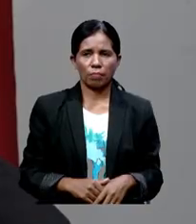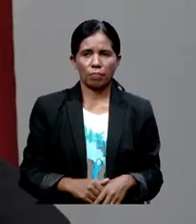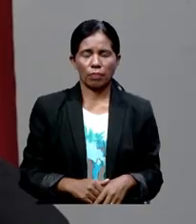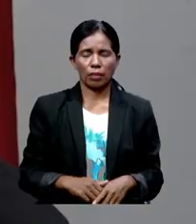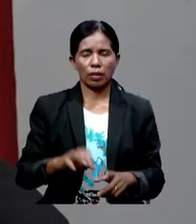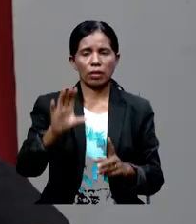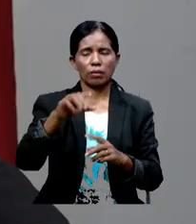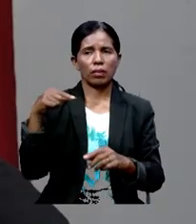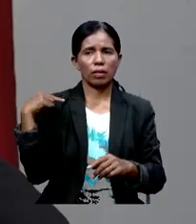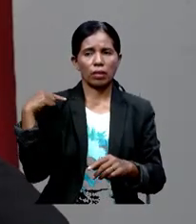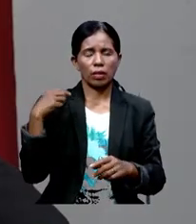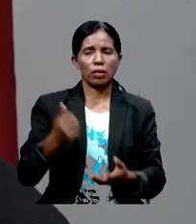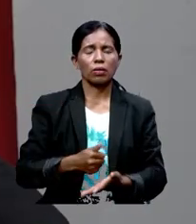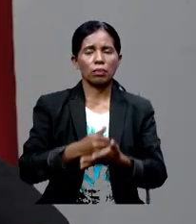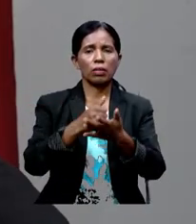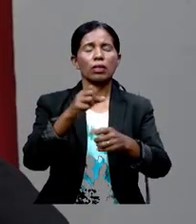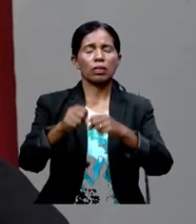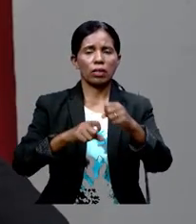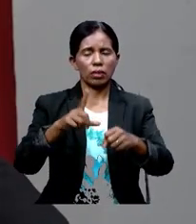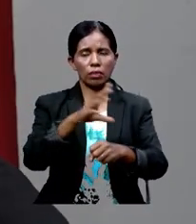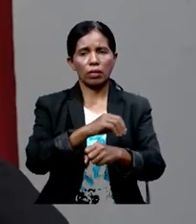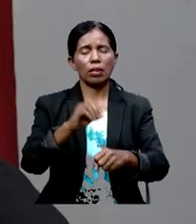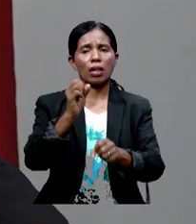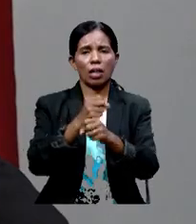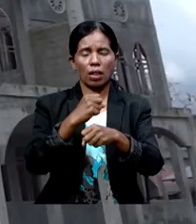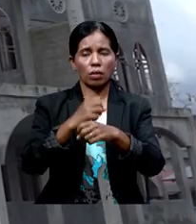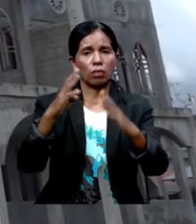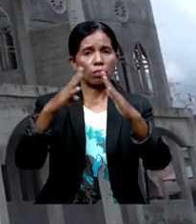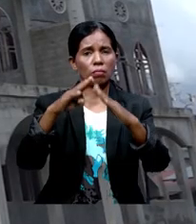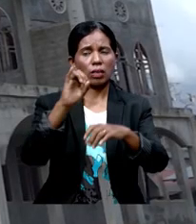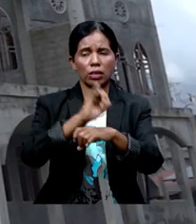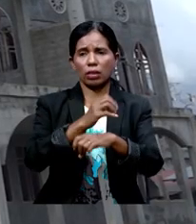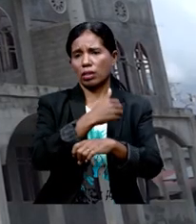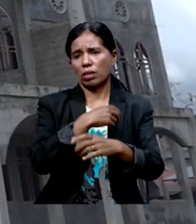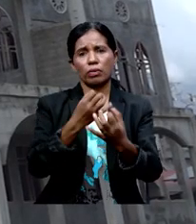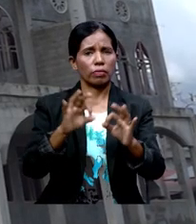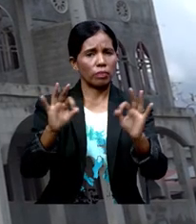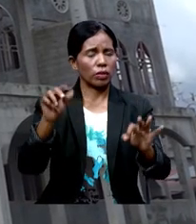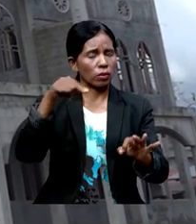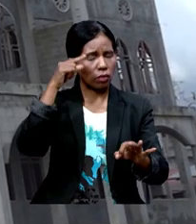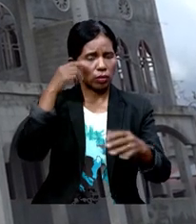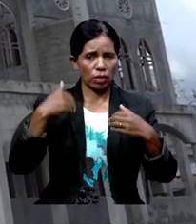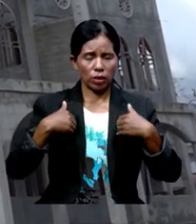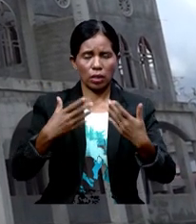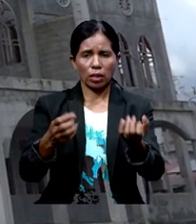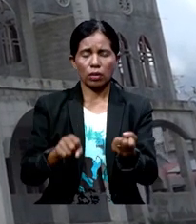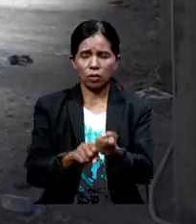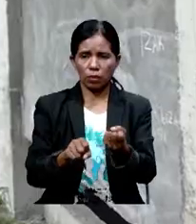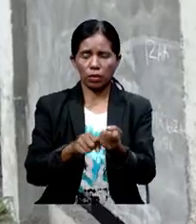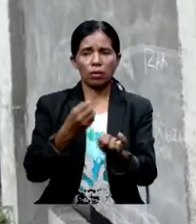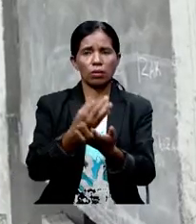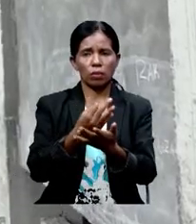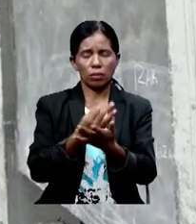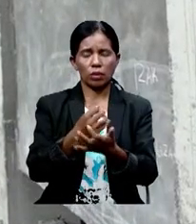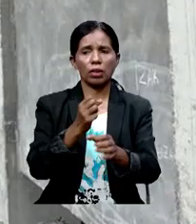Coordenador Gabinete de Apoio Sociedade Civil Hateten, construção de igreja nebe to agora sida kremata, governo ia una komitmentu atau apoio tan orçamento ho